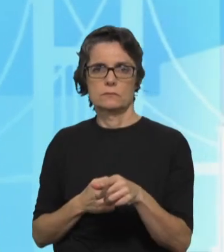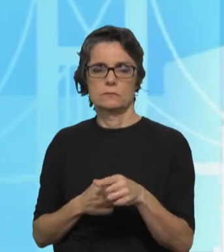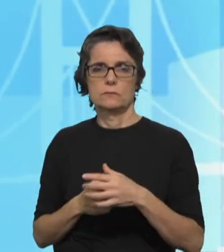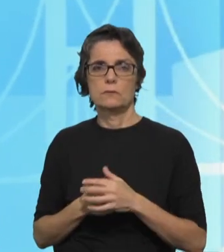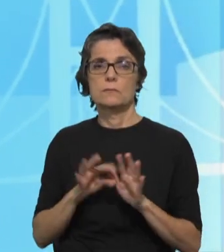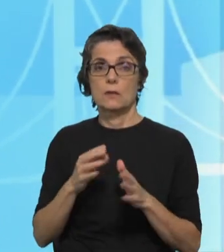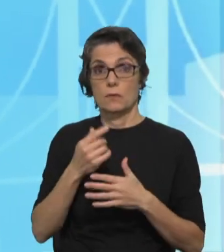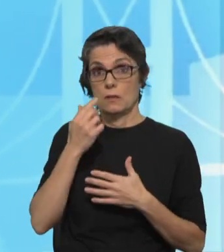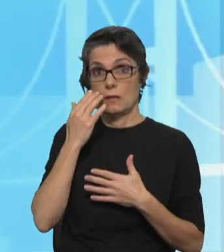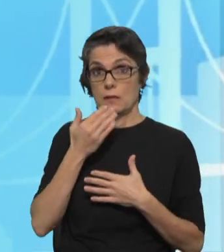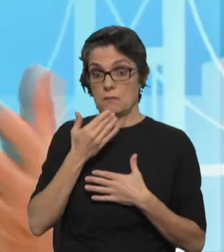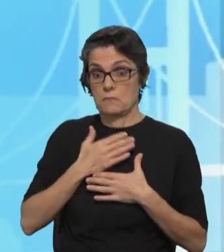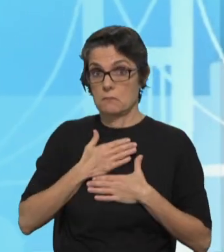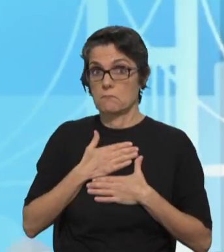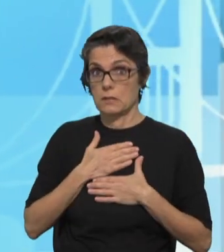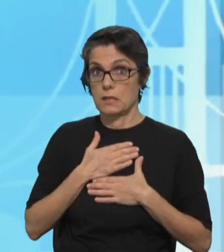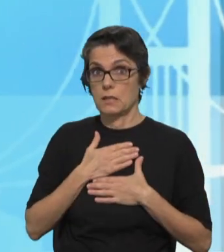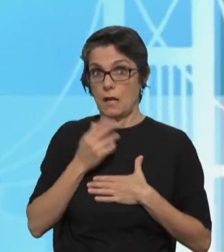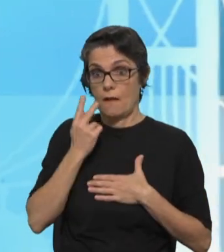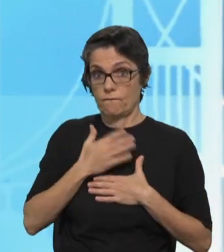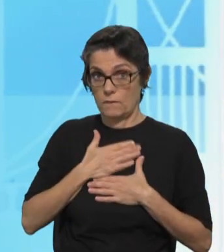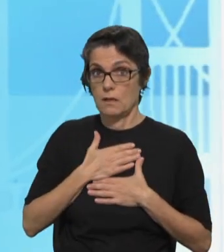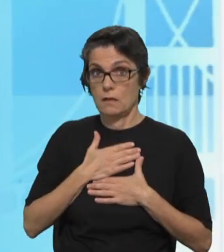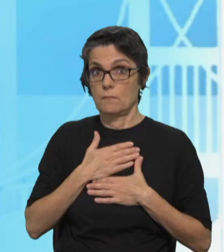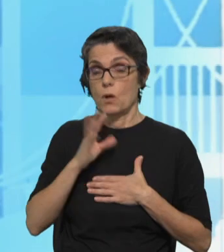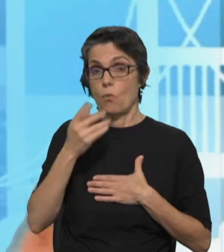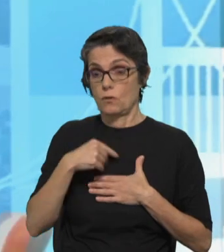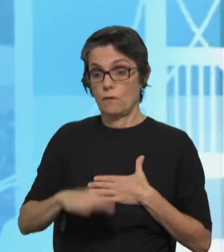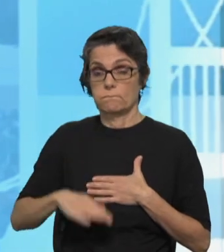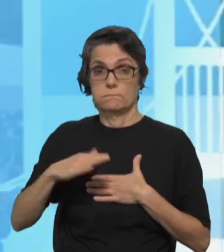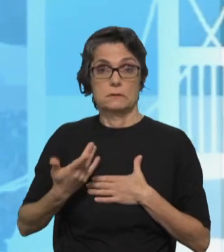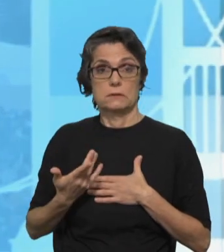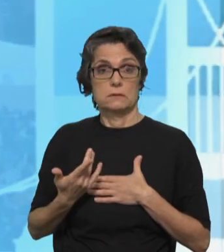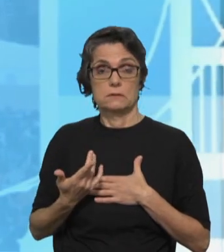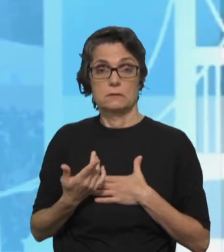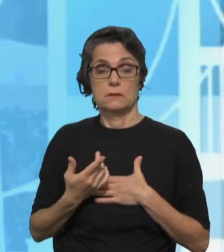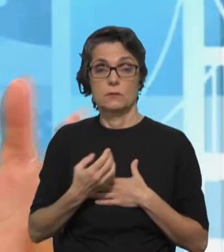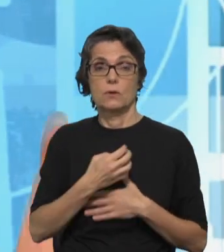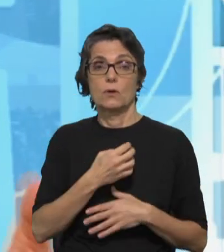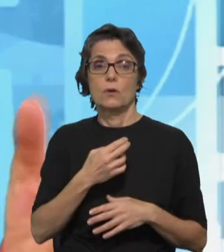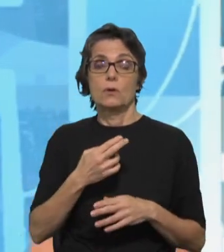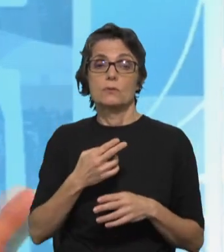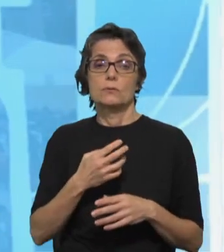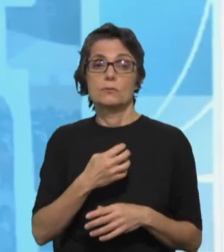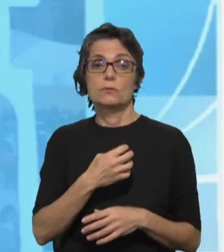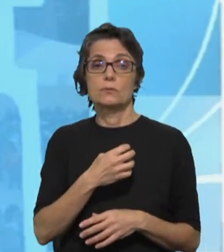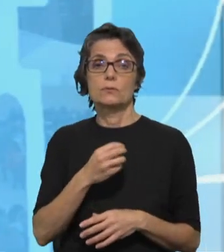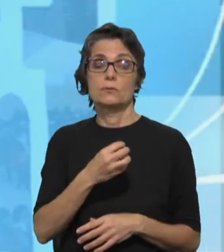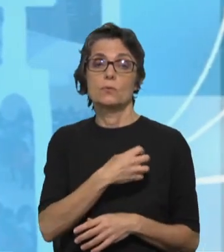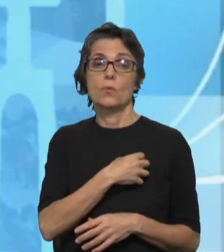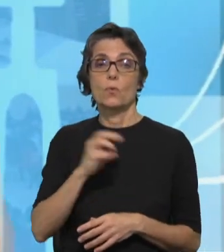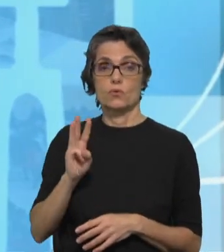minha experiência pessoal, a minha infância, a minha adolescência passou-se nos escoteiros. E depois passei